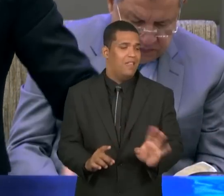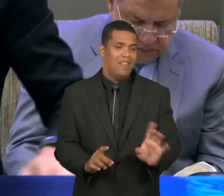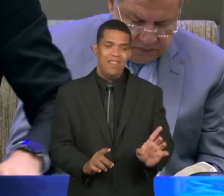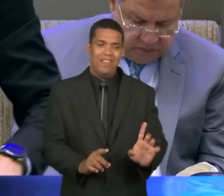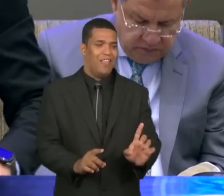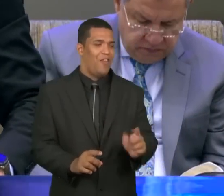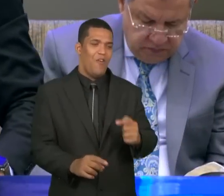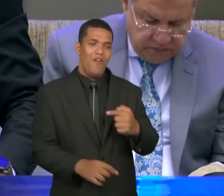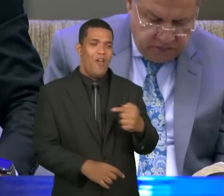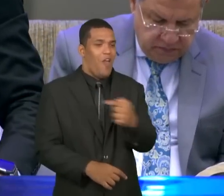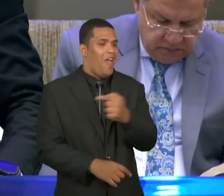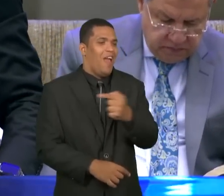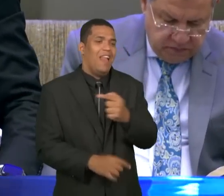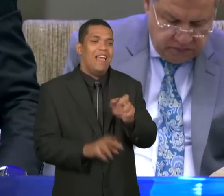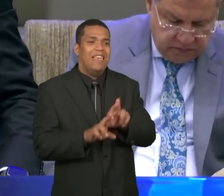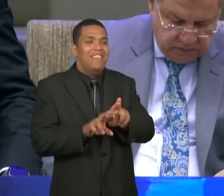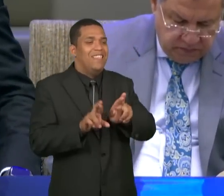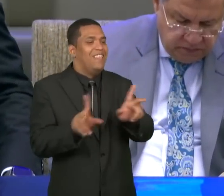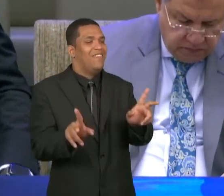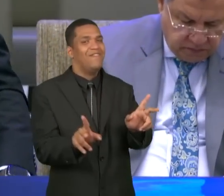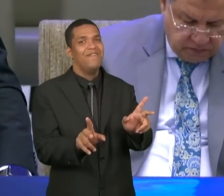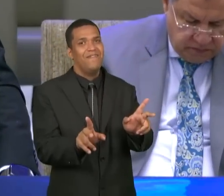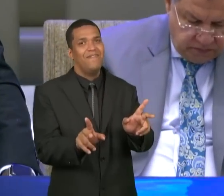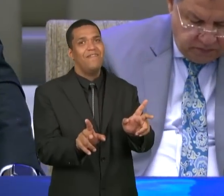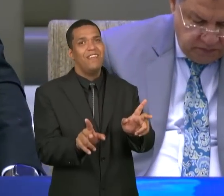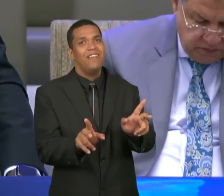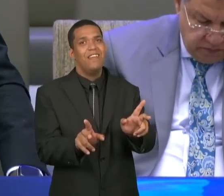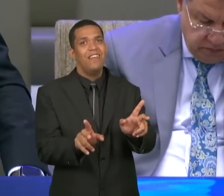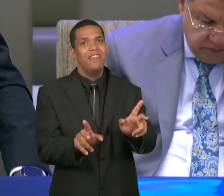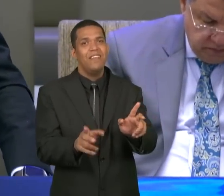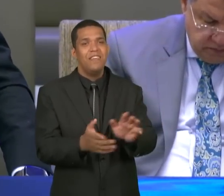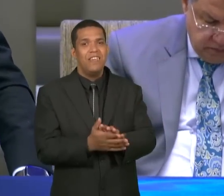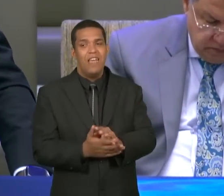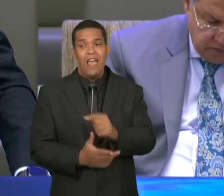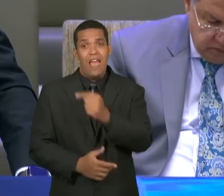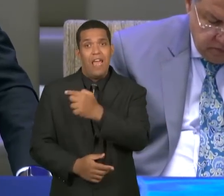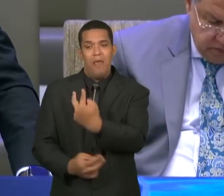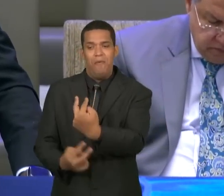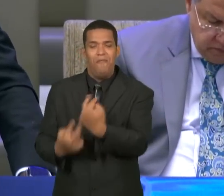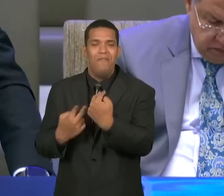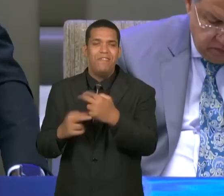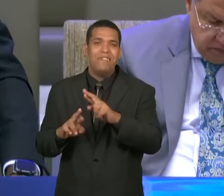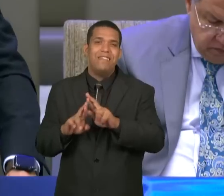ele fez diferente ele agiu diferente